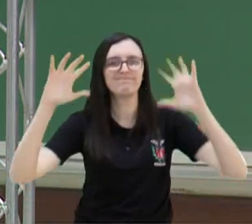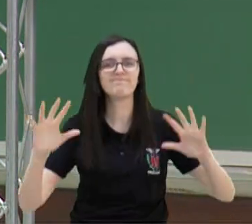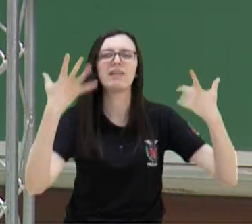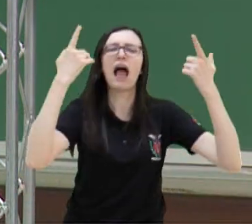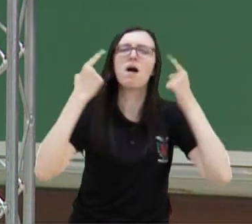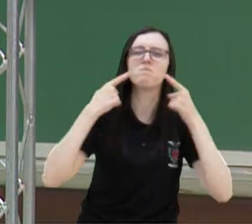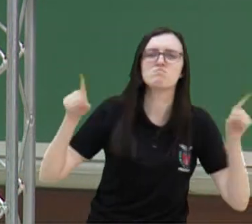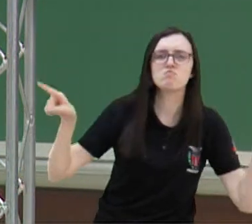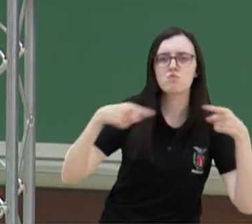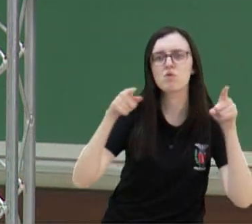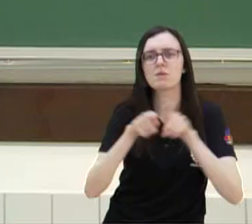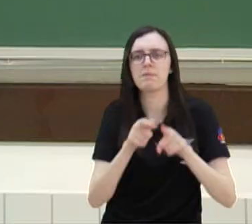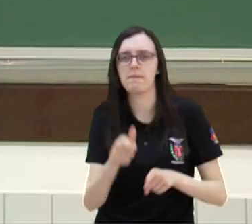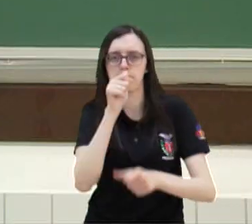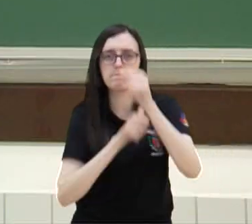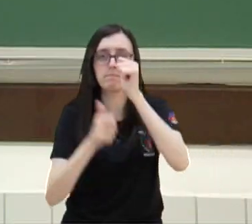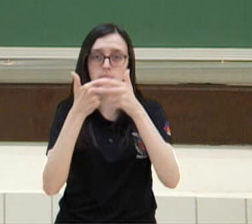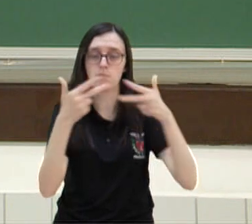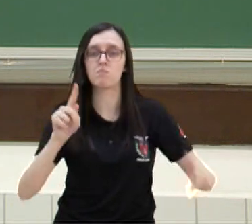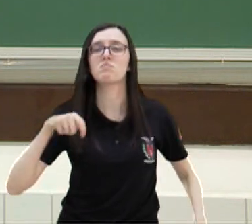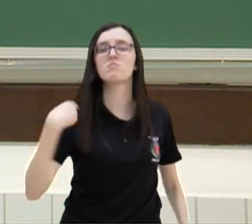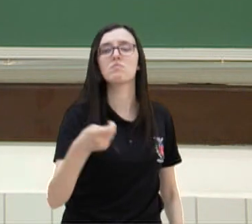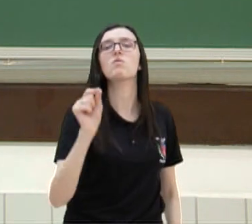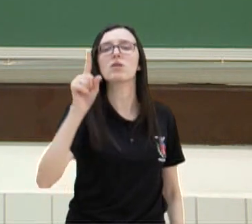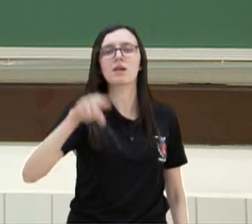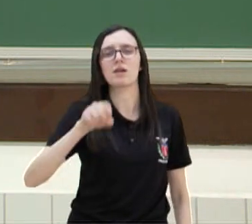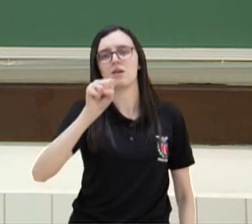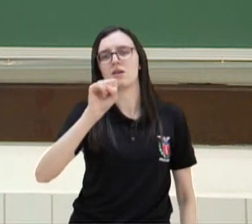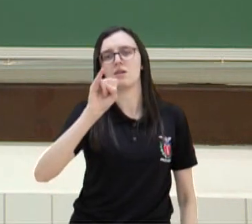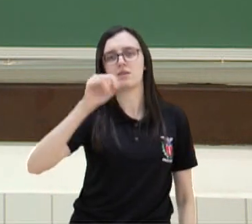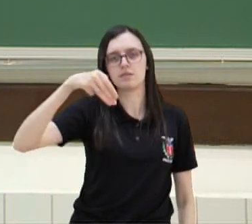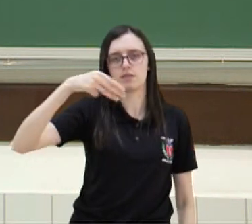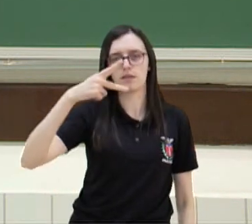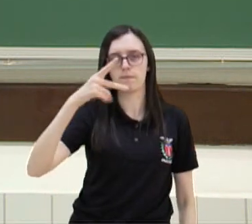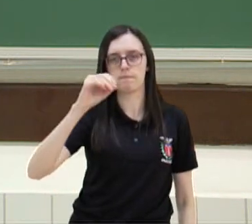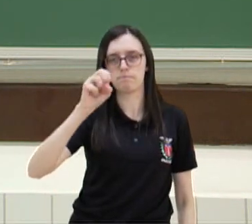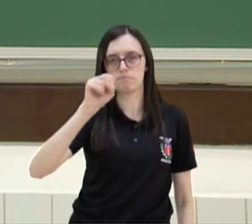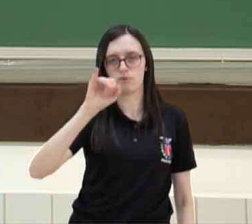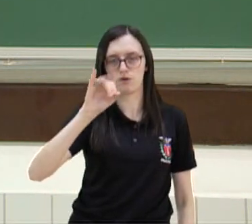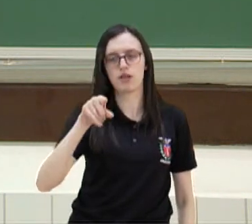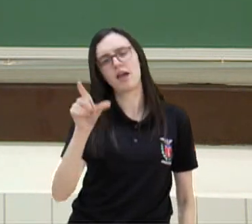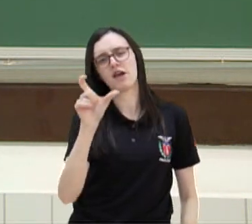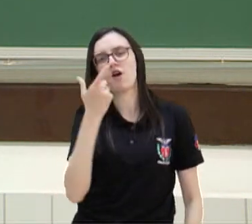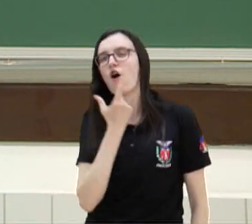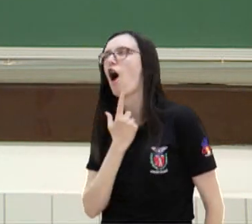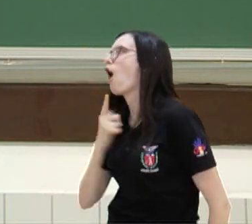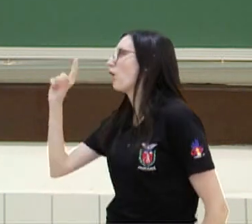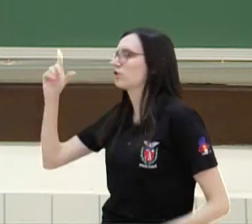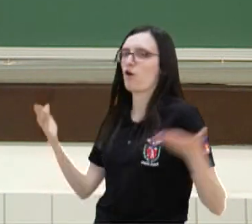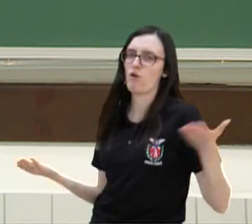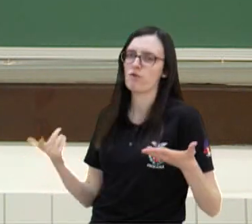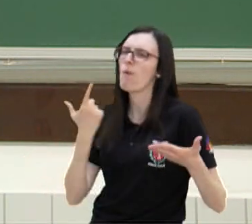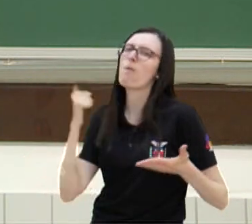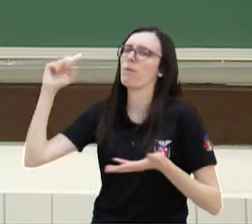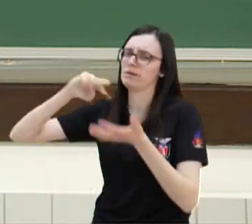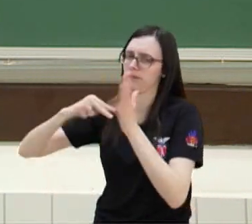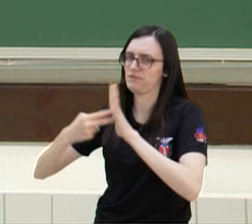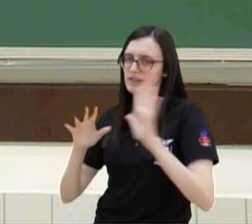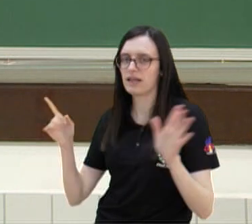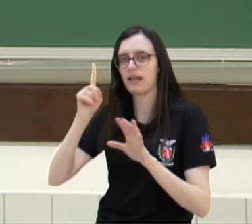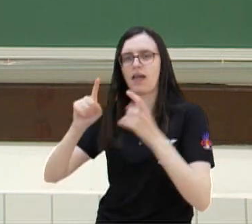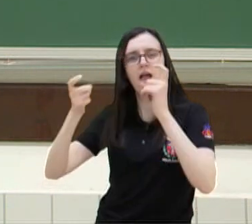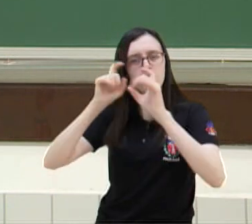cantando músicas e bebendo, nós damos o nome de simpósio. Hoje em dia, esse termo tem uma outra conotação, que são